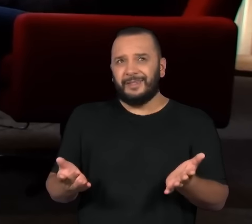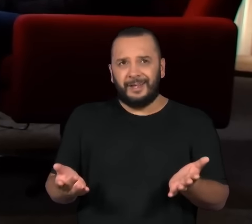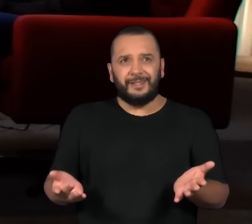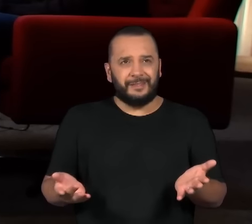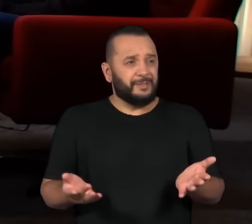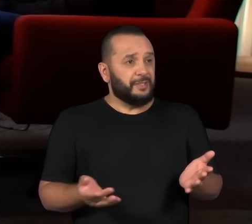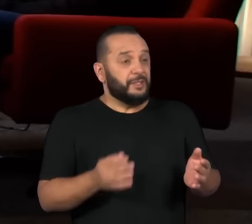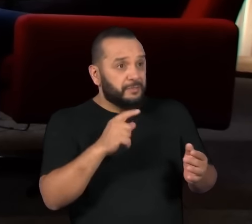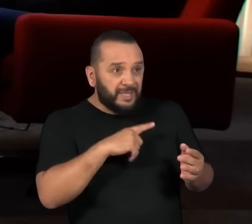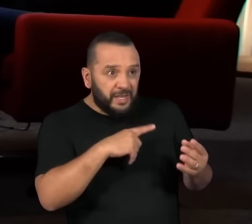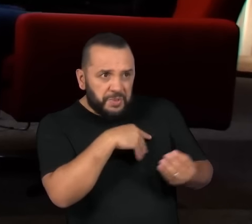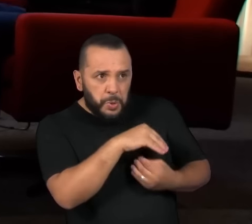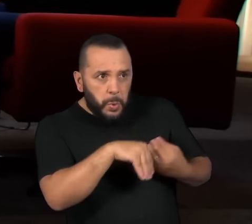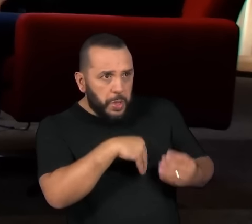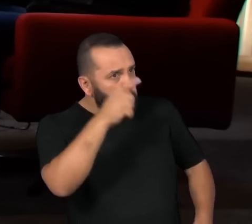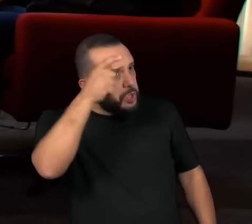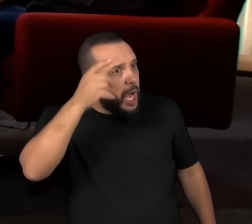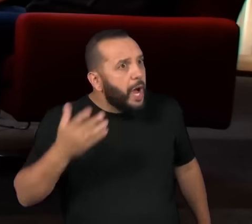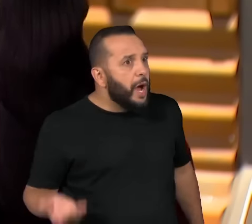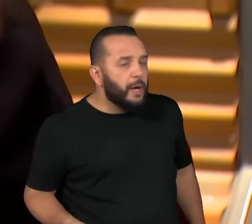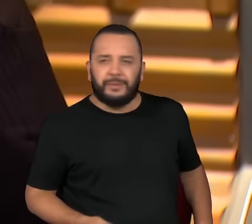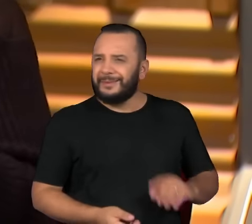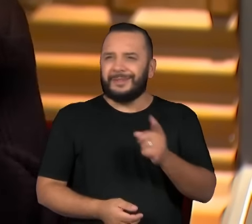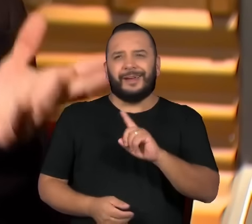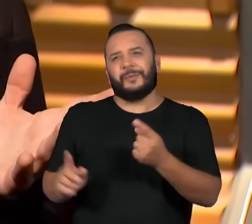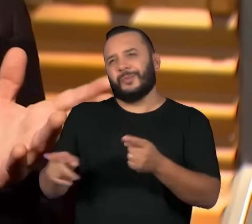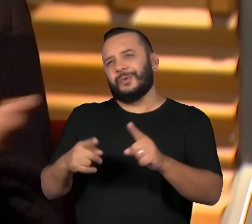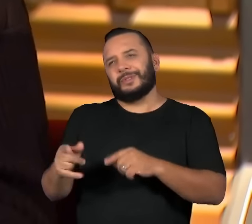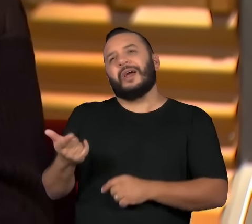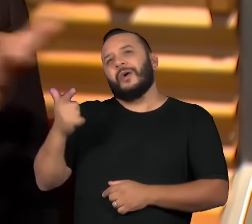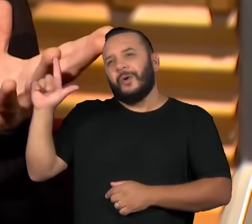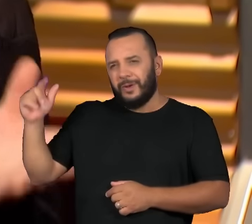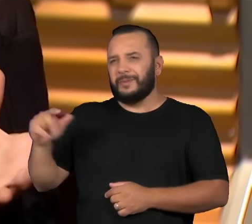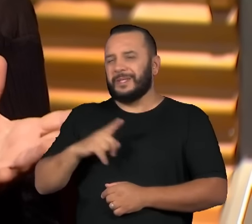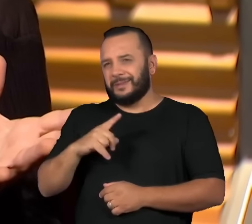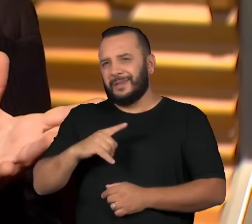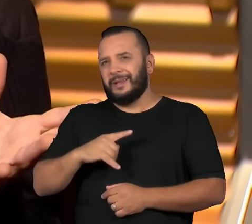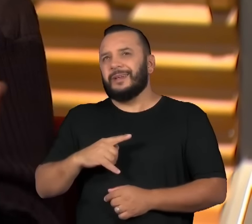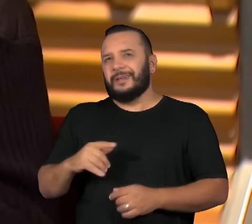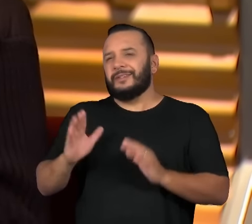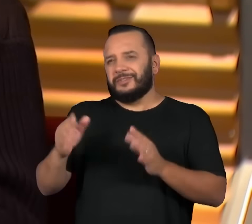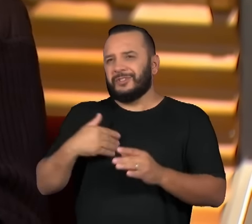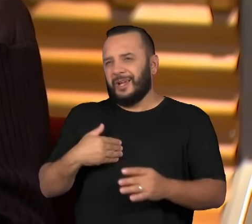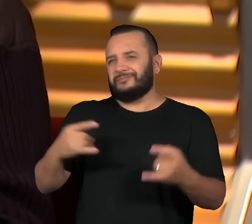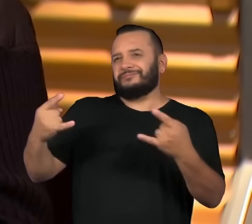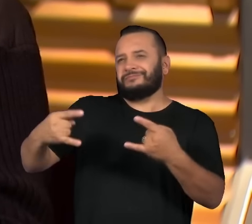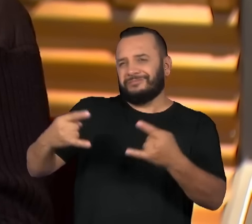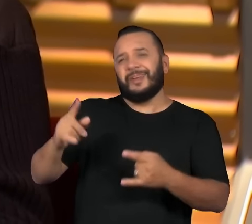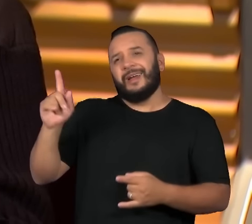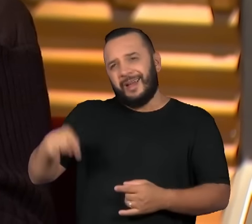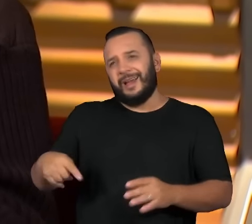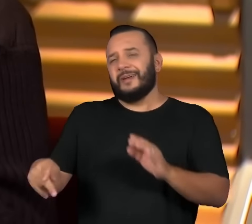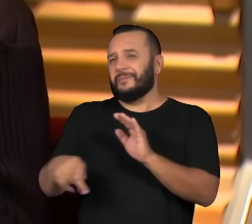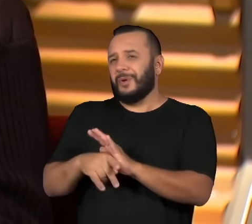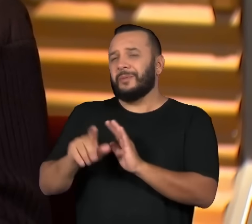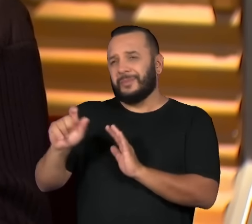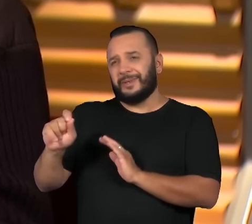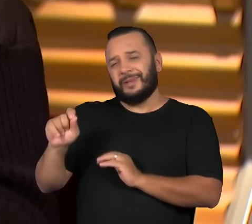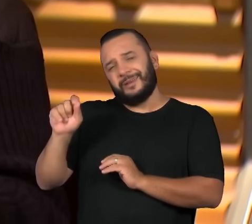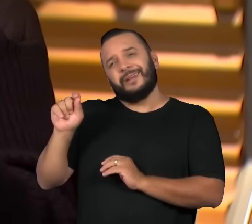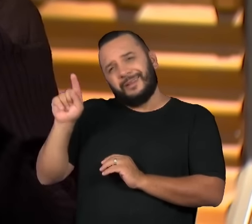o diabo, né? De uma certa maneira. As letras são outras, mas os riffs vieram da encruzilhada. Claro. Isso eles não podem negar. Não tem como.